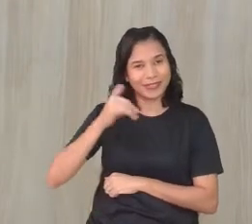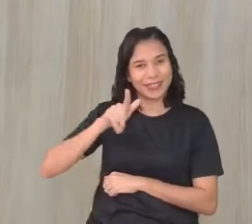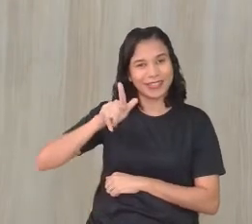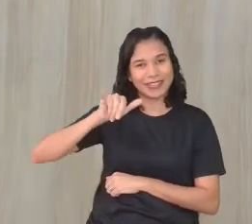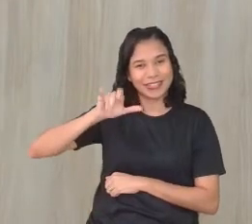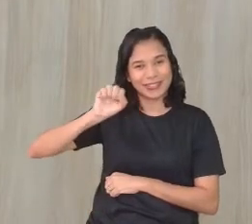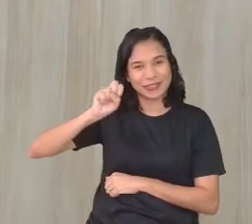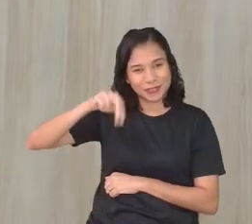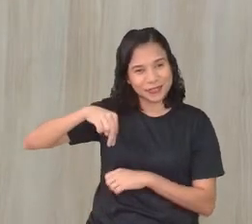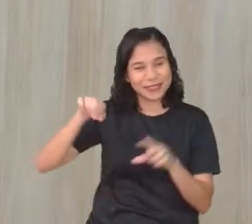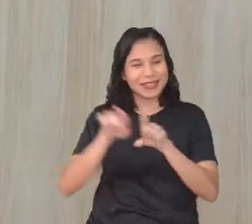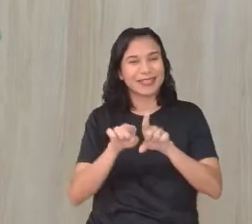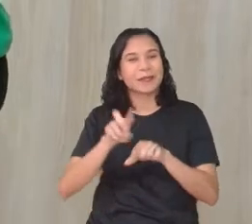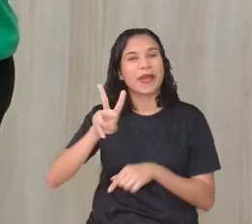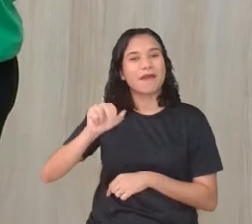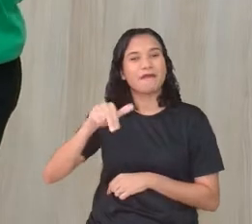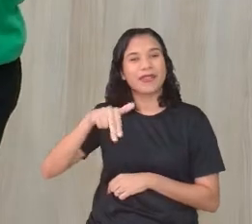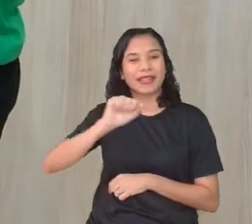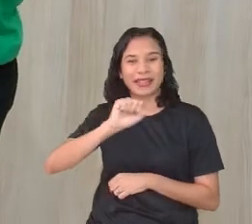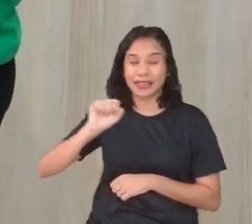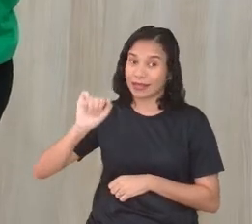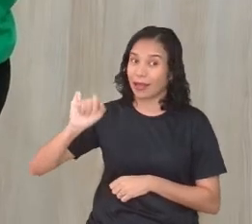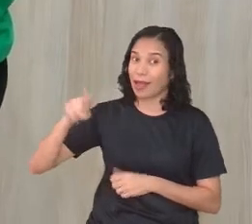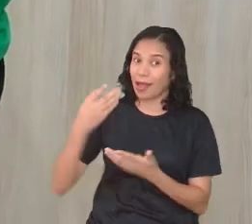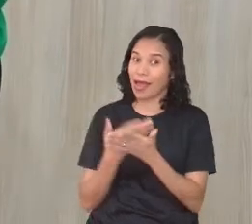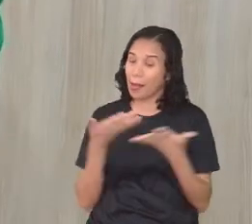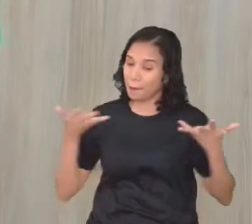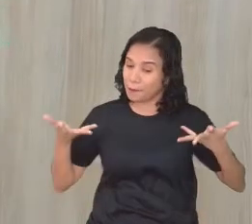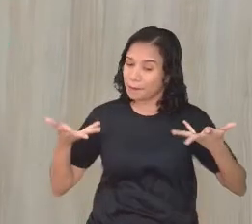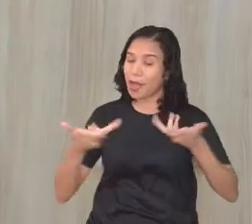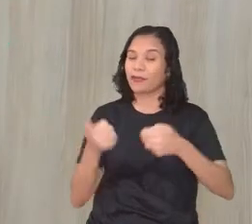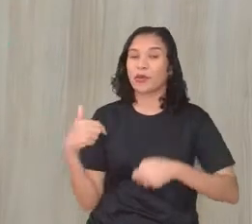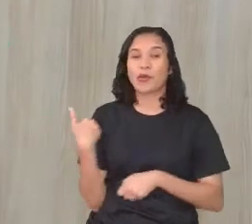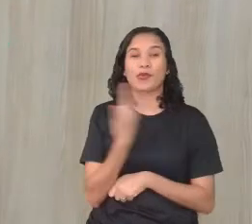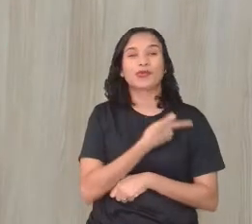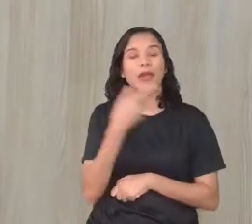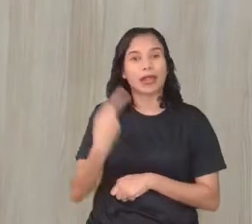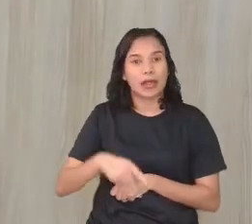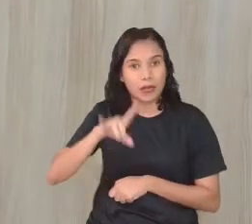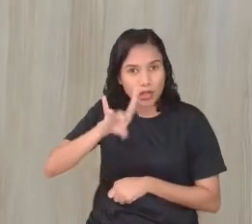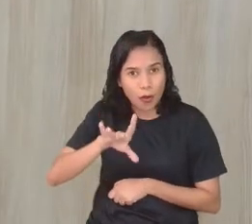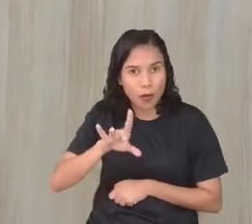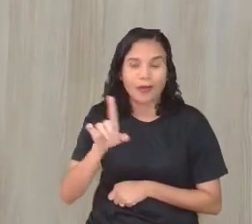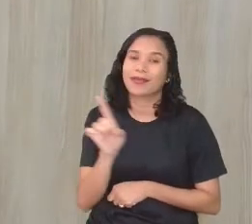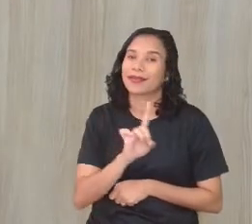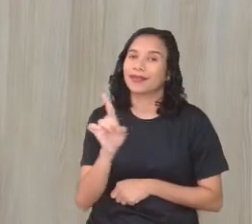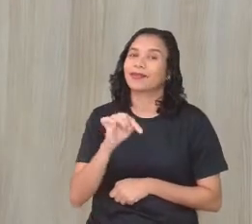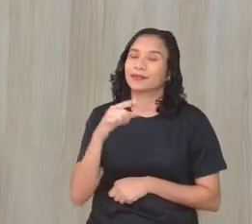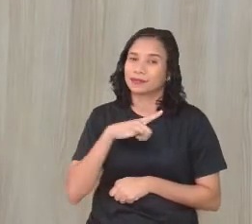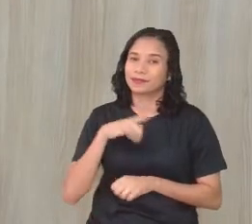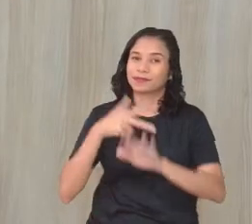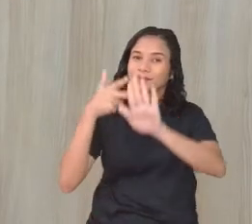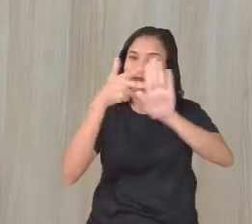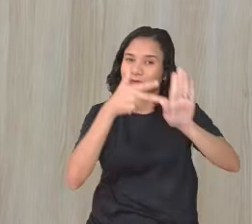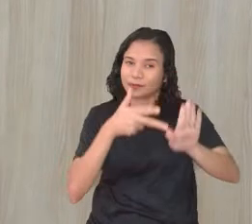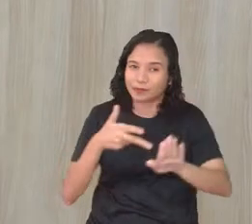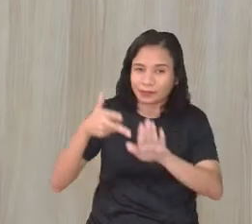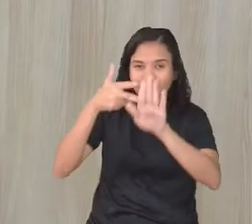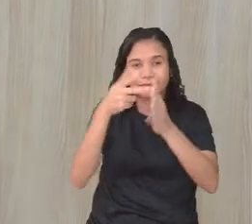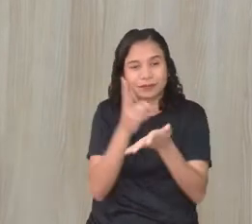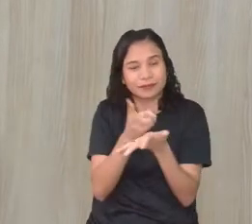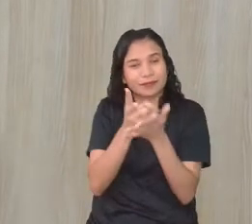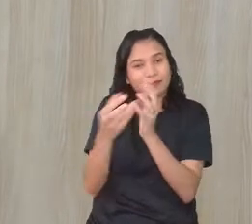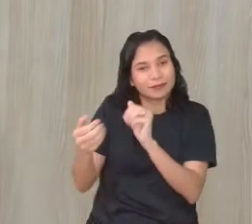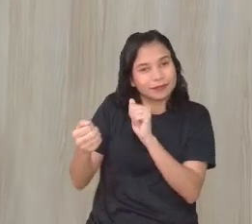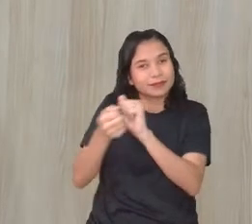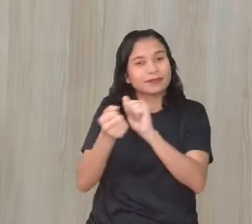Gilson e professora Vanessa. Uma aula que foi maravilhosa e estamos aqui nunca sozinhos. Temos a produção que está sempre